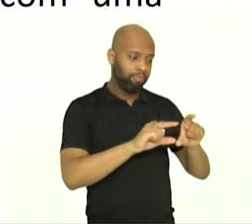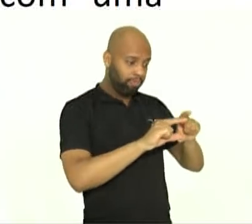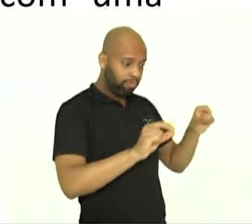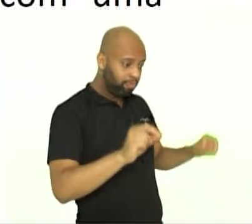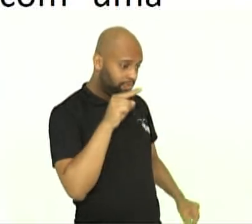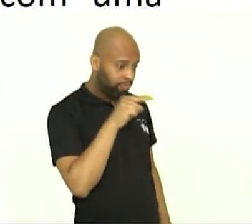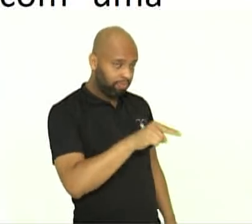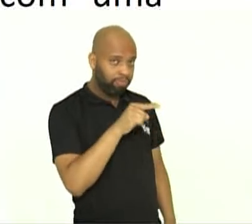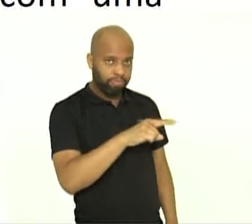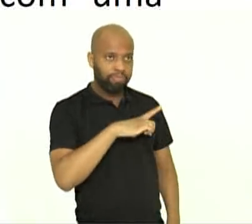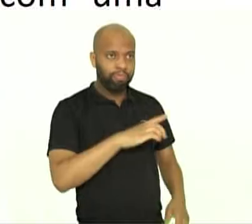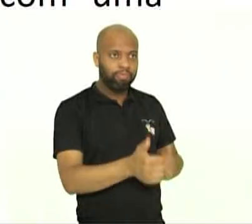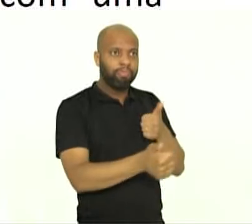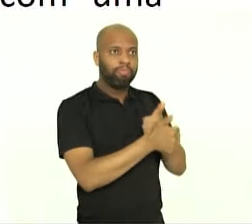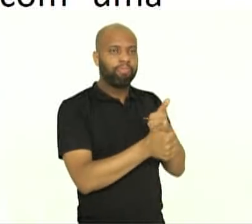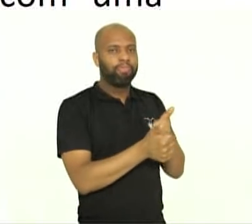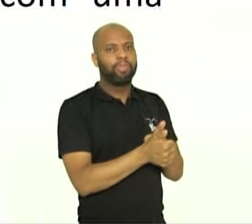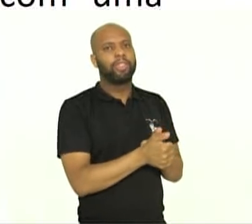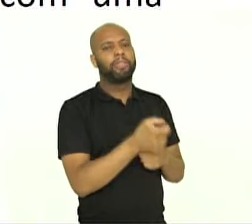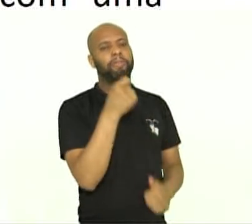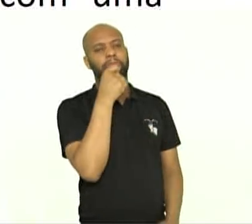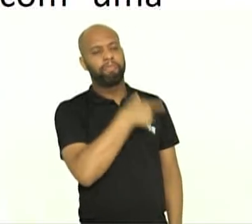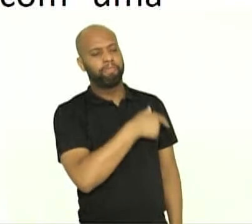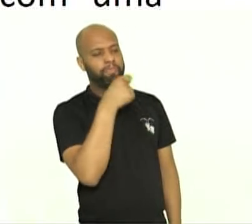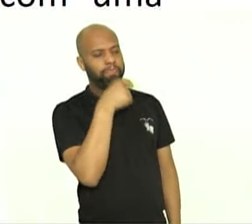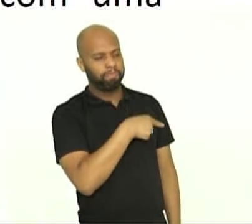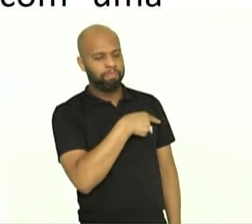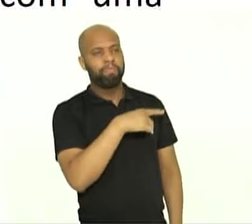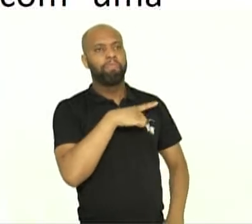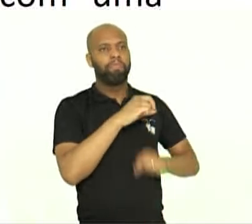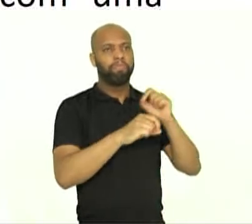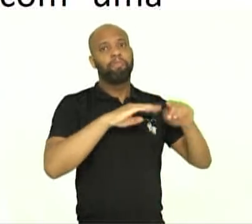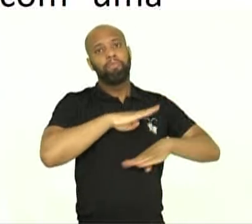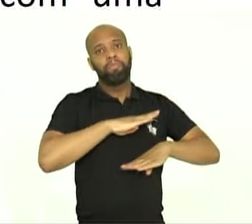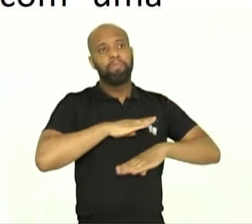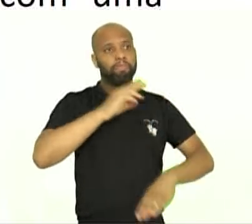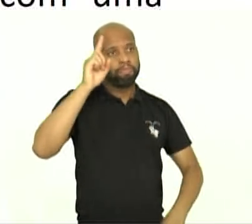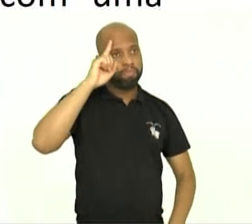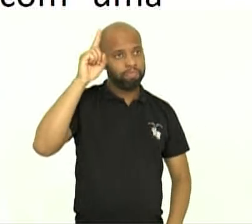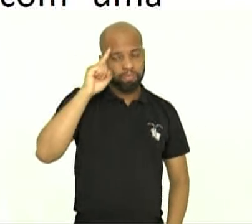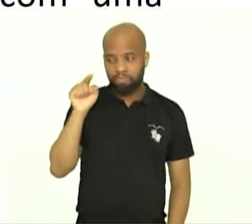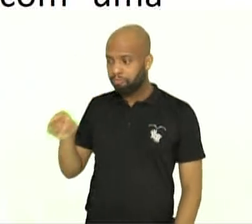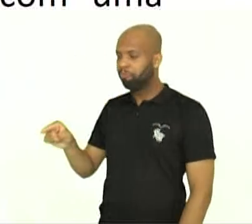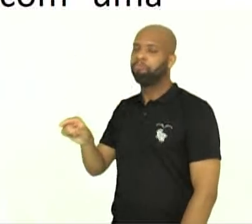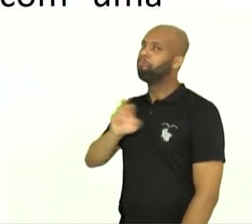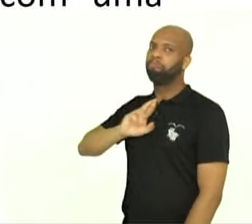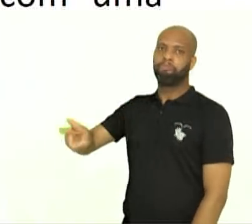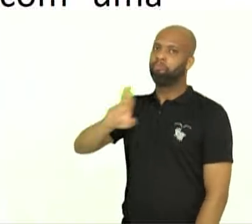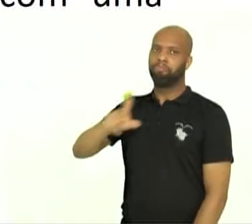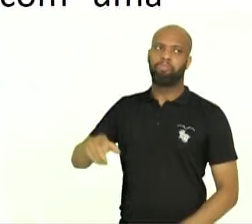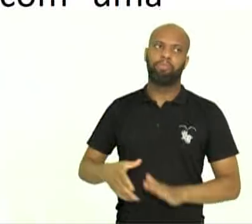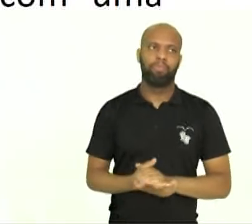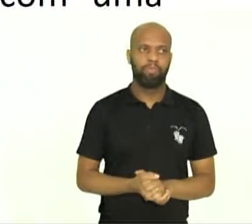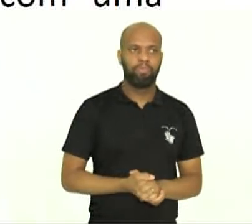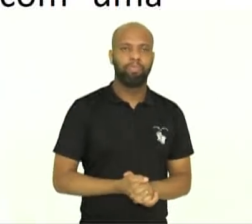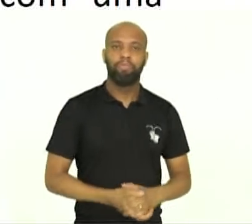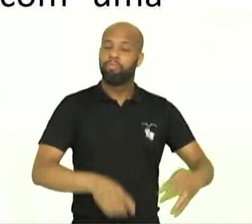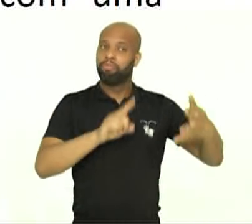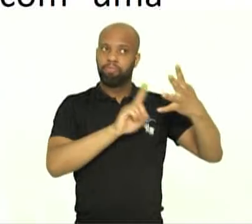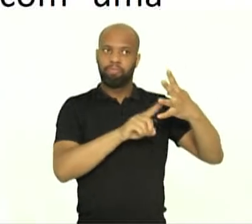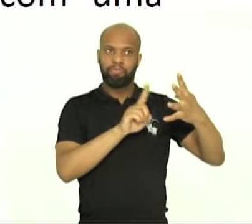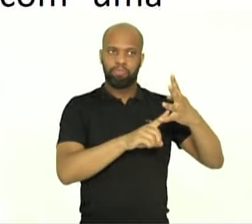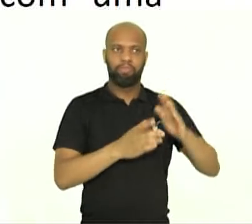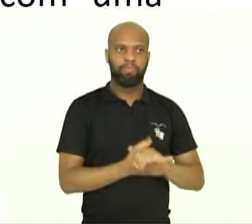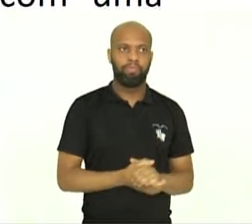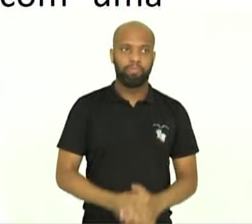é mais próxima a uma piada, com uma situação cotidiana e a charge não? Ou será que a